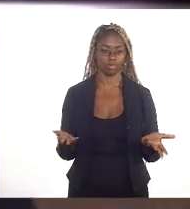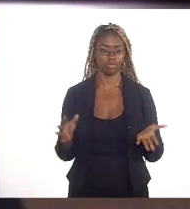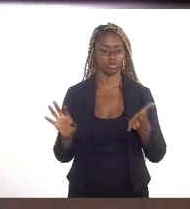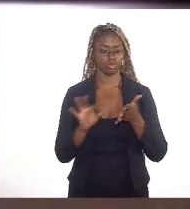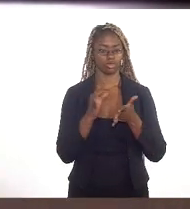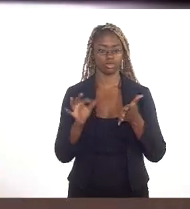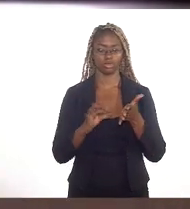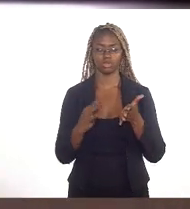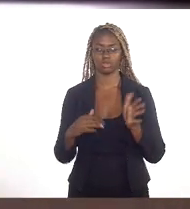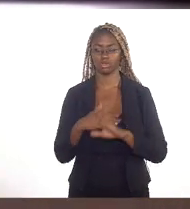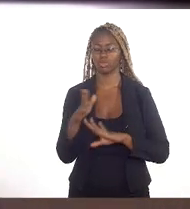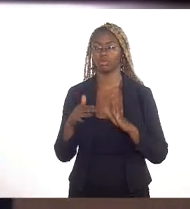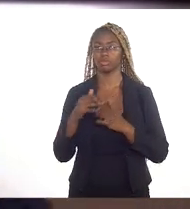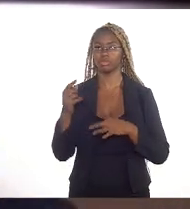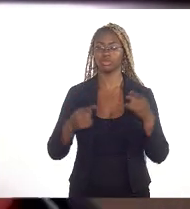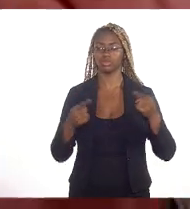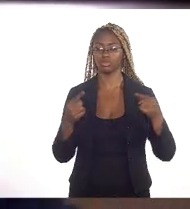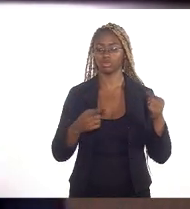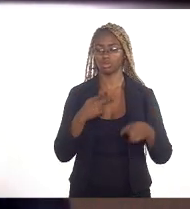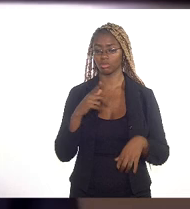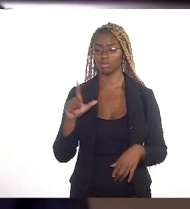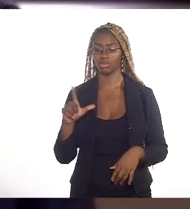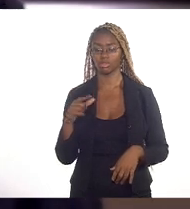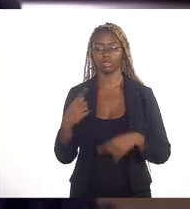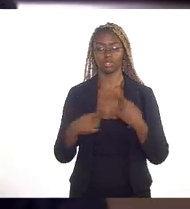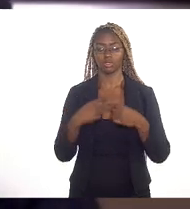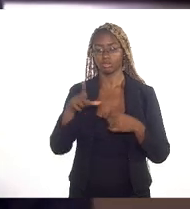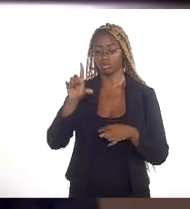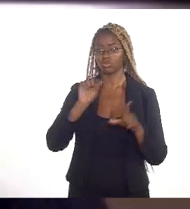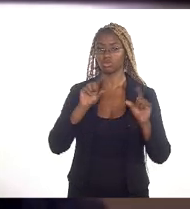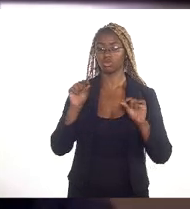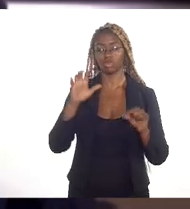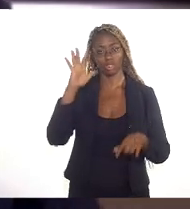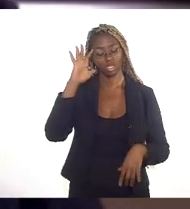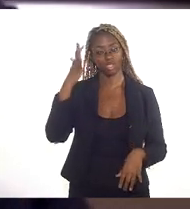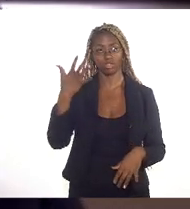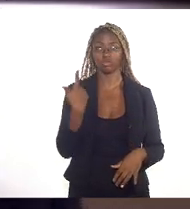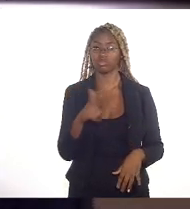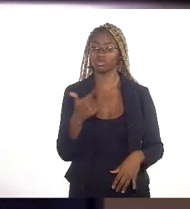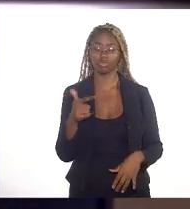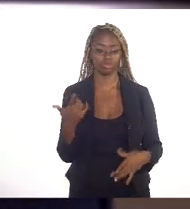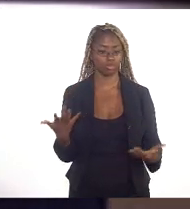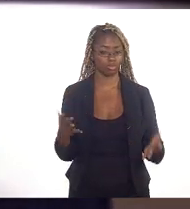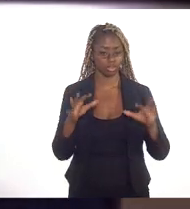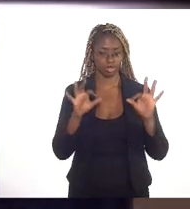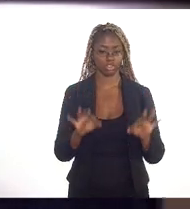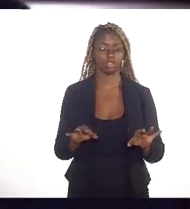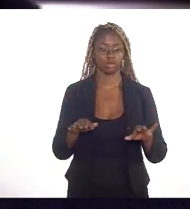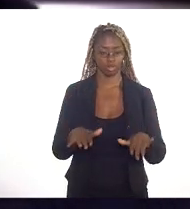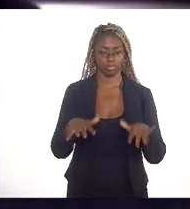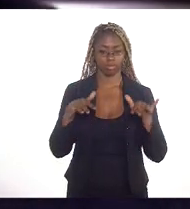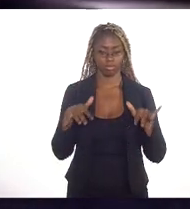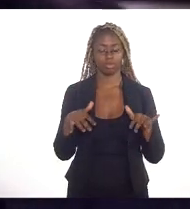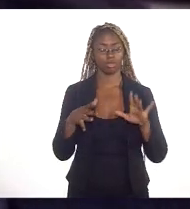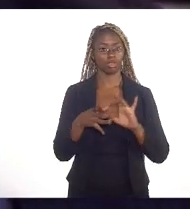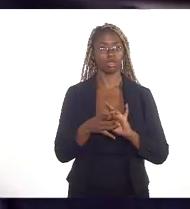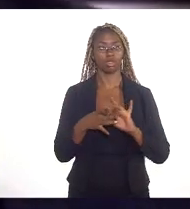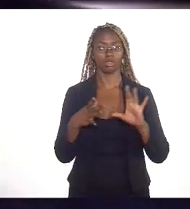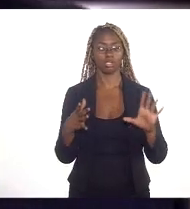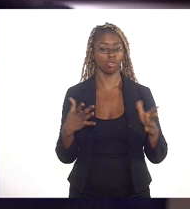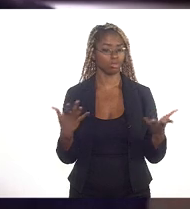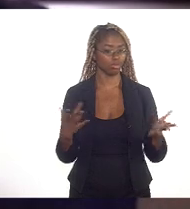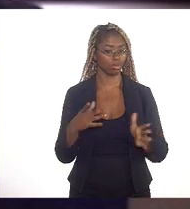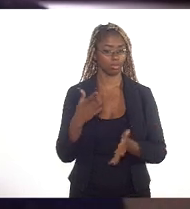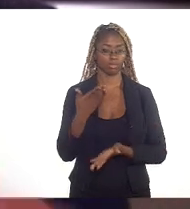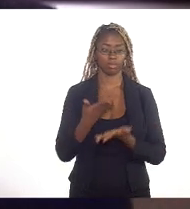todo mundo para discutir o projeto. E depois eu vou tomar a decisão. Se a gente não chegar a um bom termo, a gente faz a audiência pública, a gente ganha mais, menos,